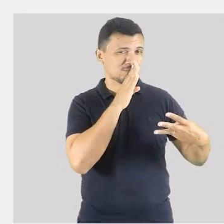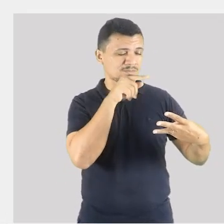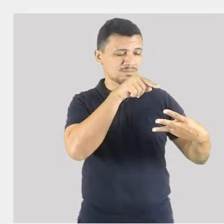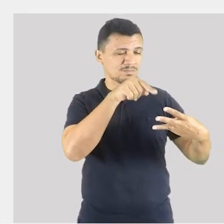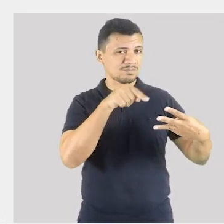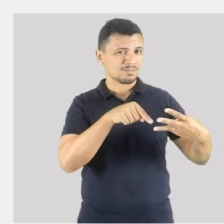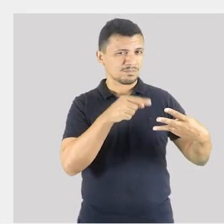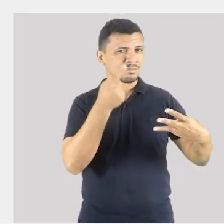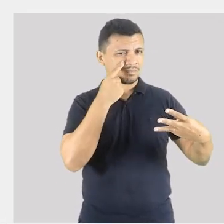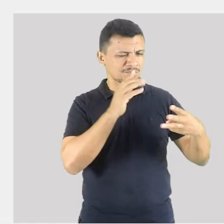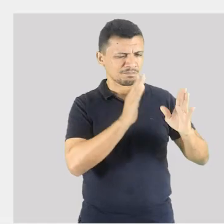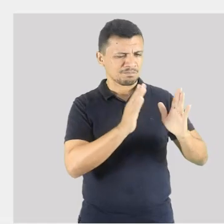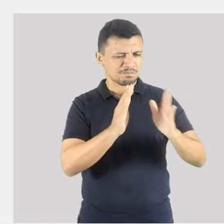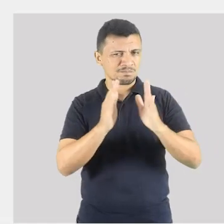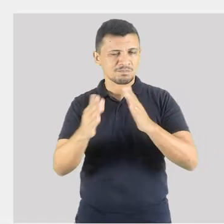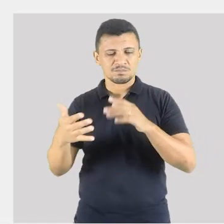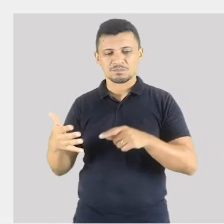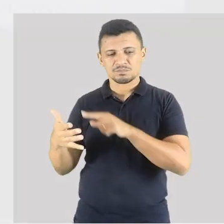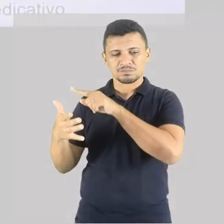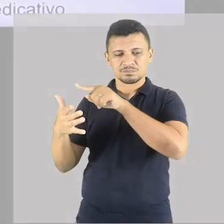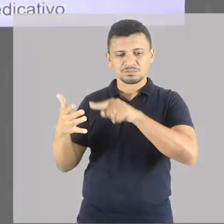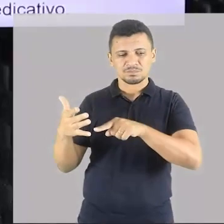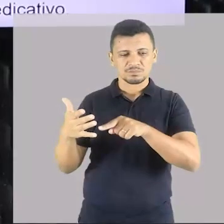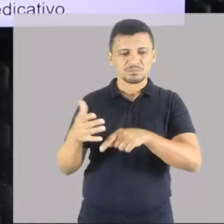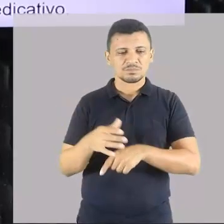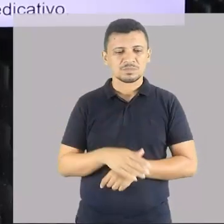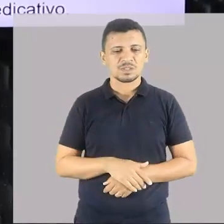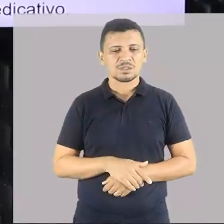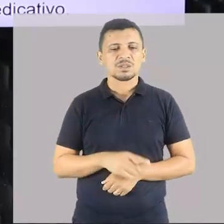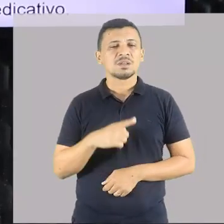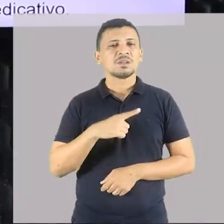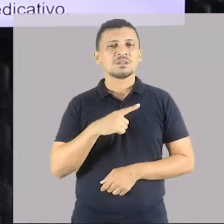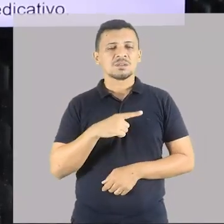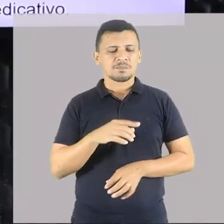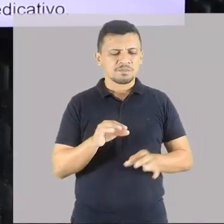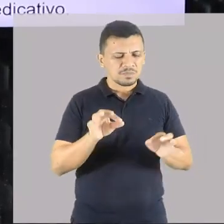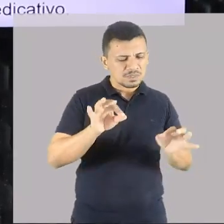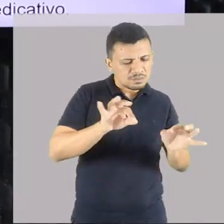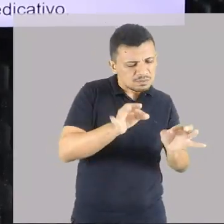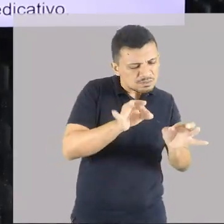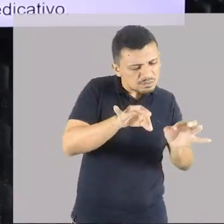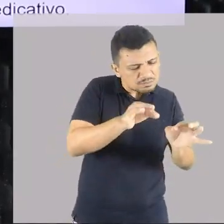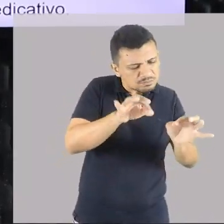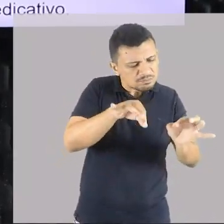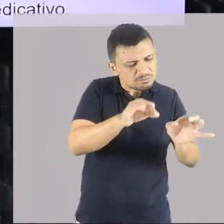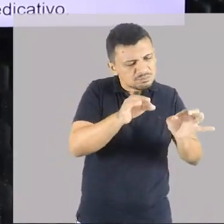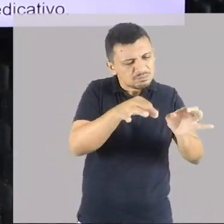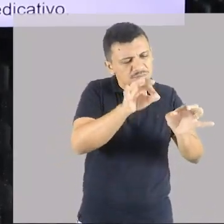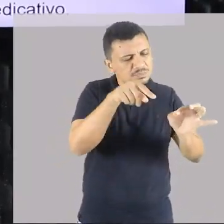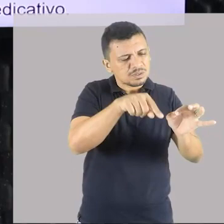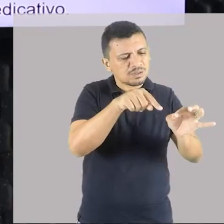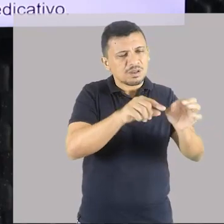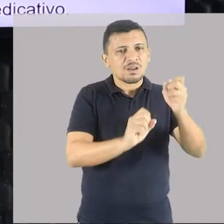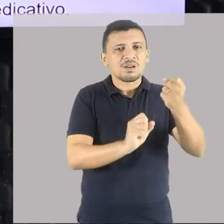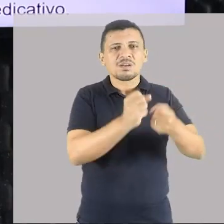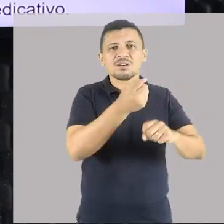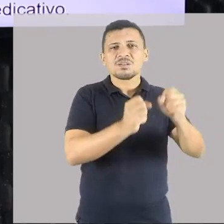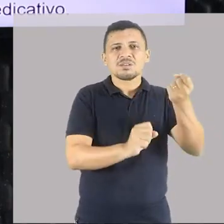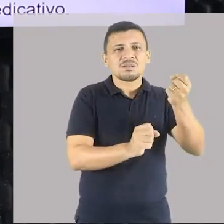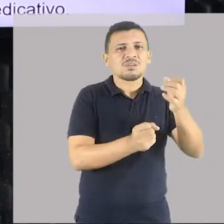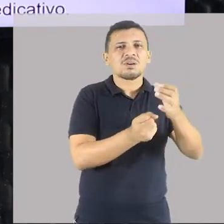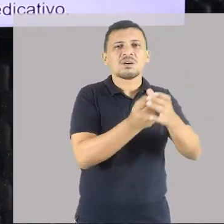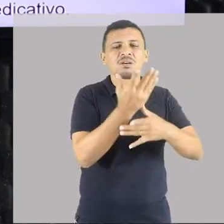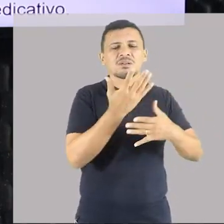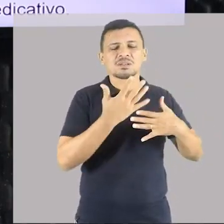Vamos por parte. Tecia os delicados fios com que se fabricava a quietude. Olha um